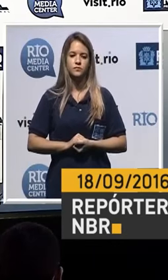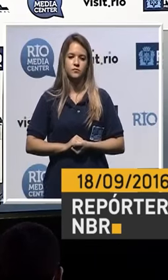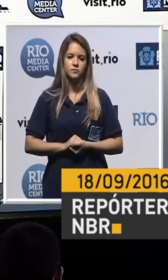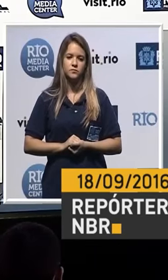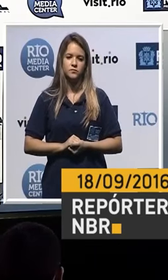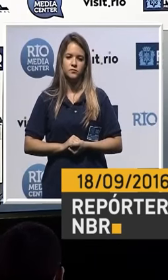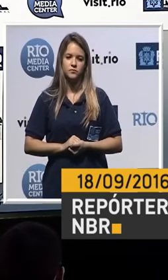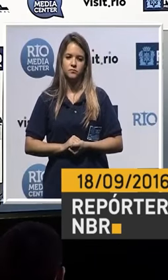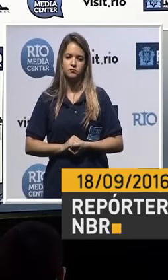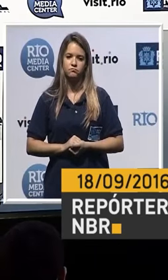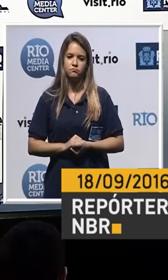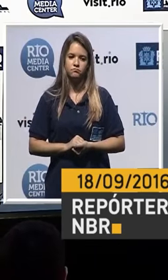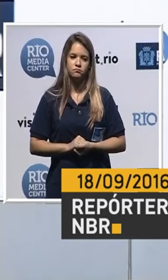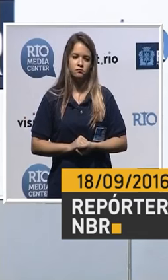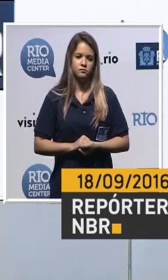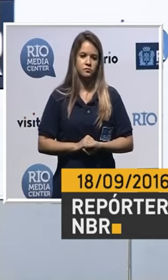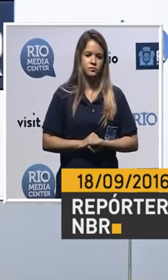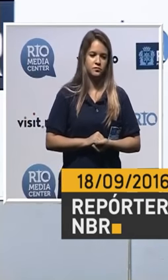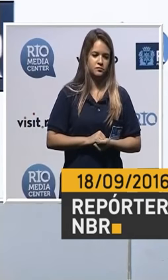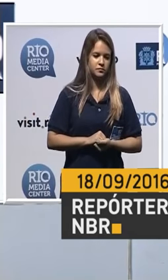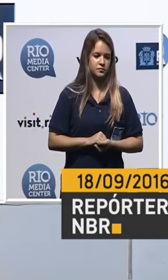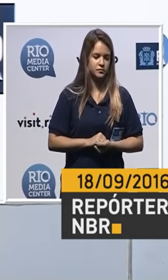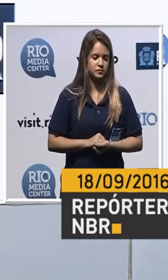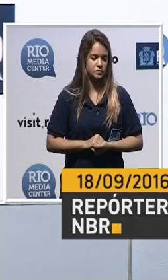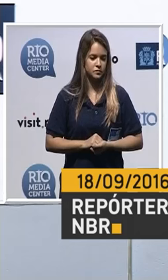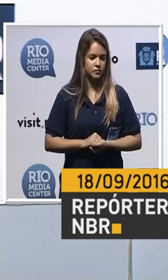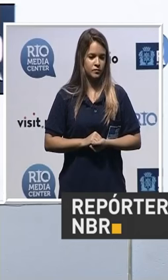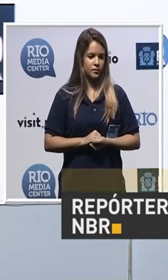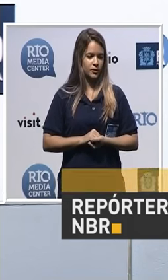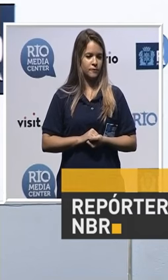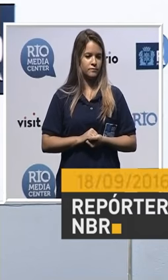Não sei se está funcionando aqui.